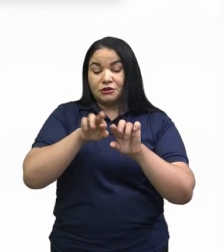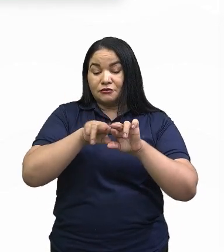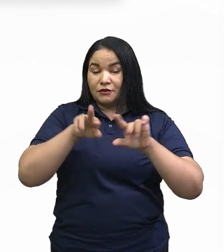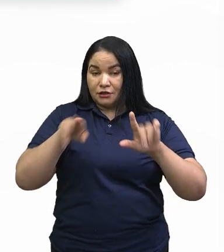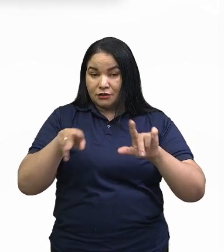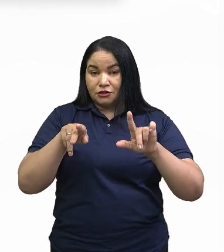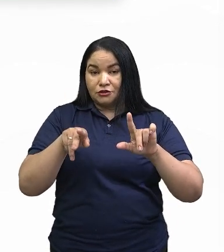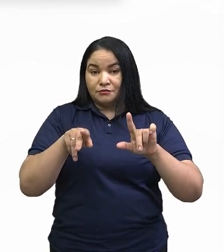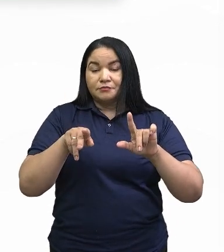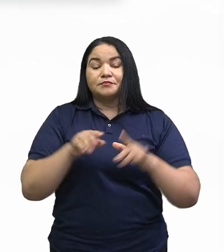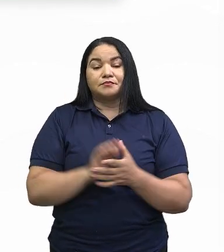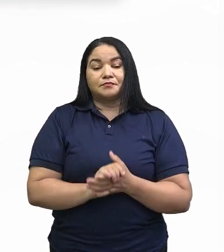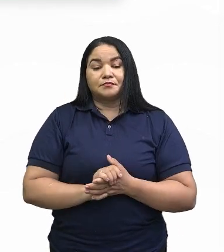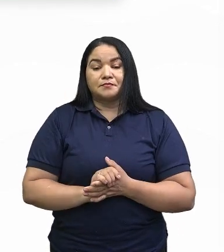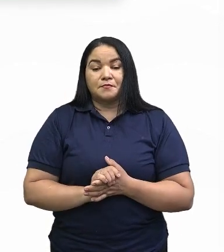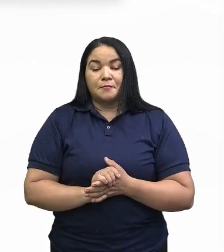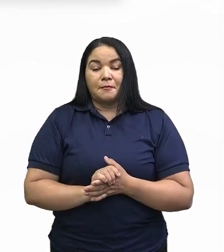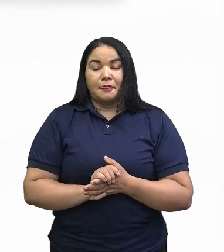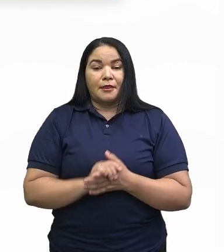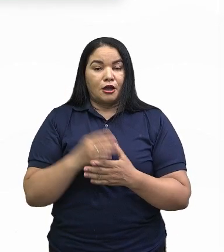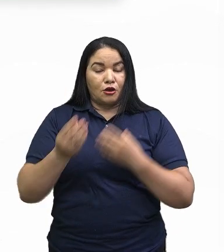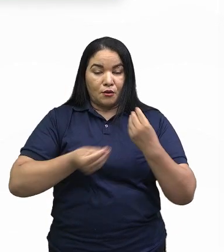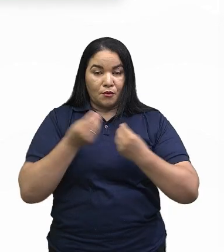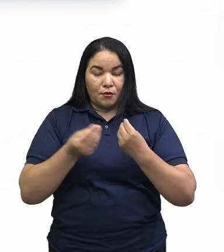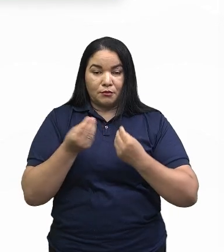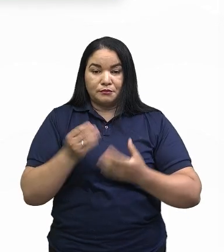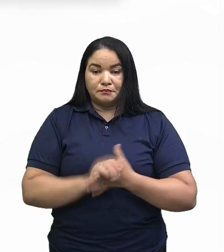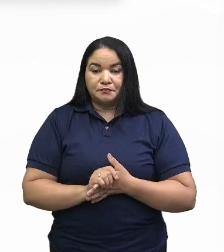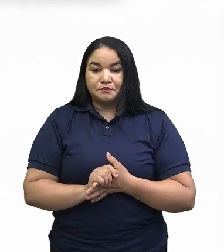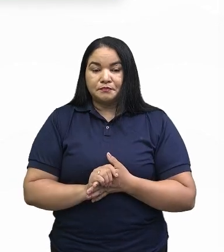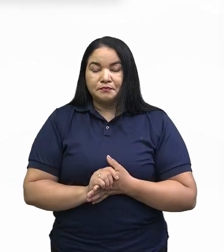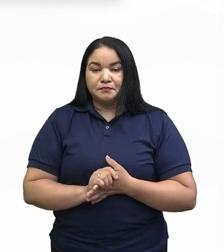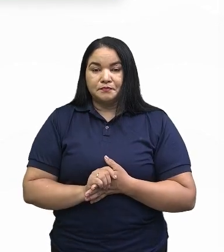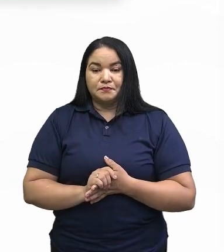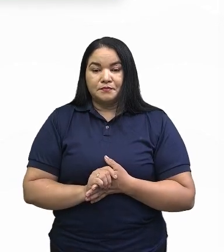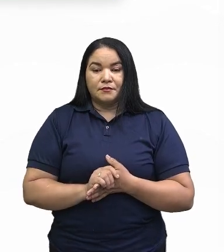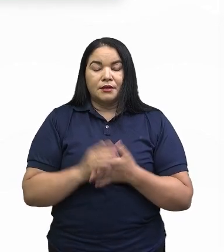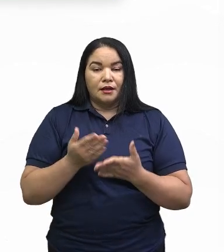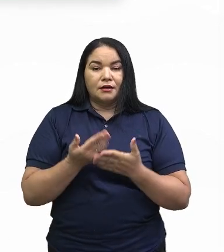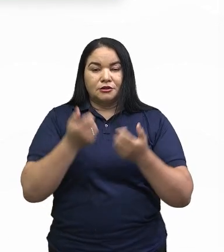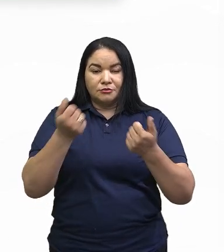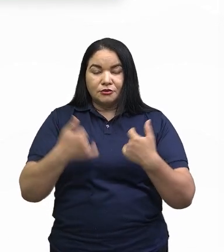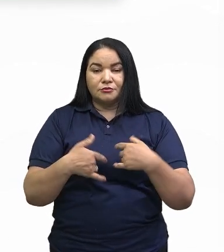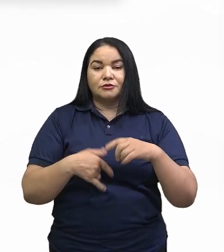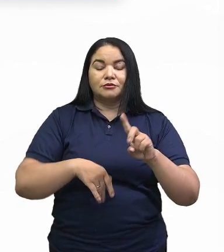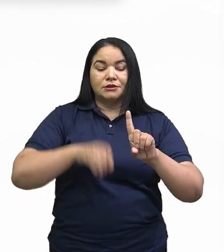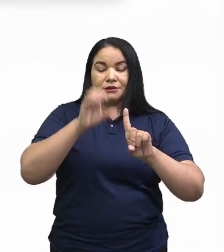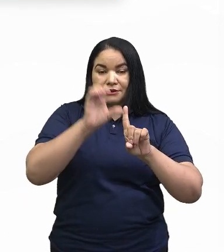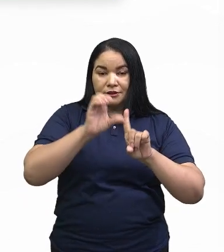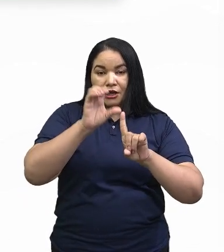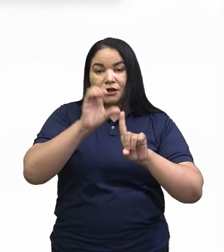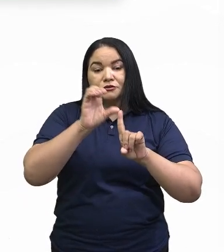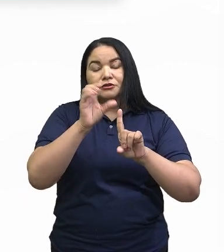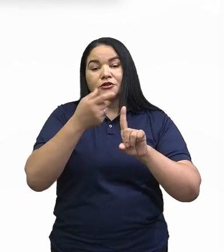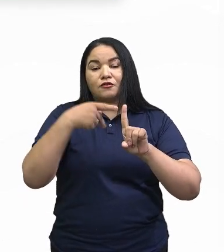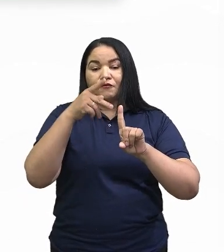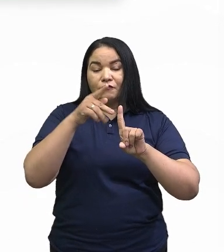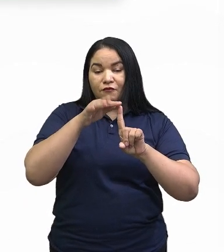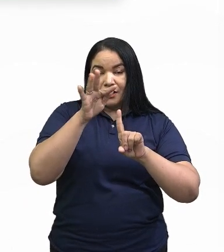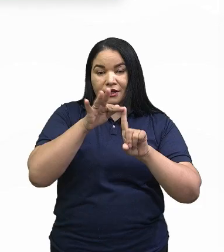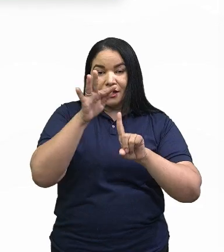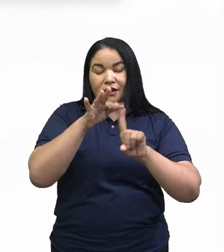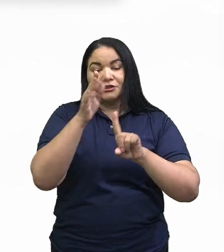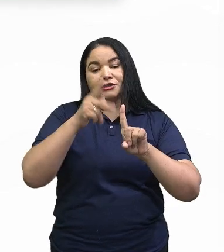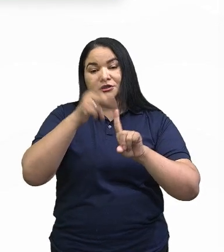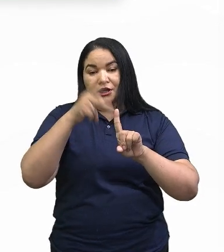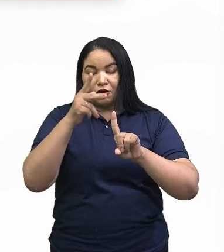diferentes unidades de medida, como já nós falamos, Celsius, Fahrenheit e Kelvin. E agora eu trago